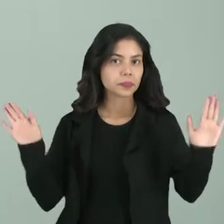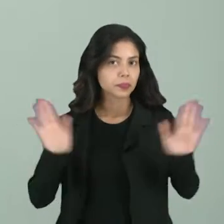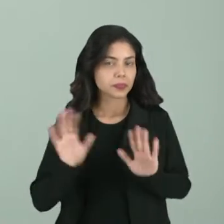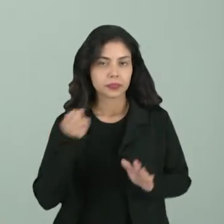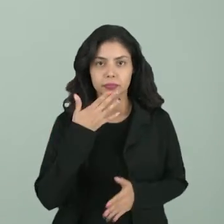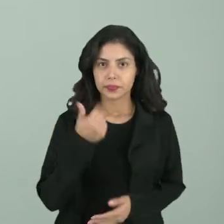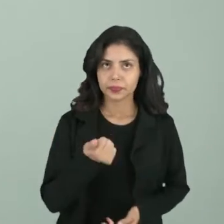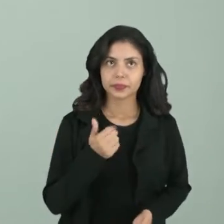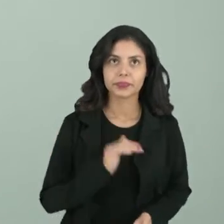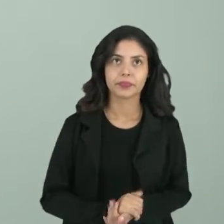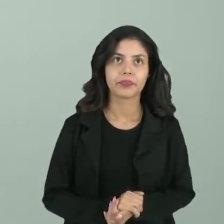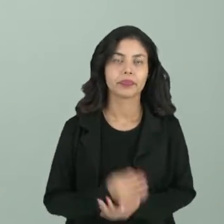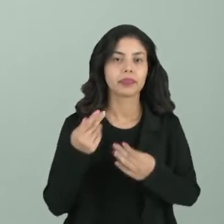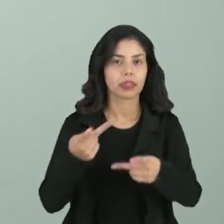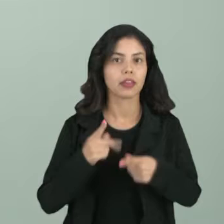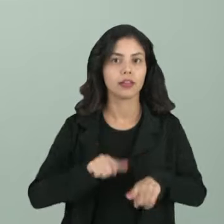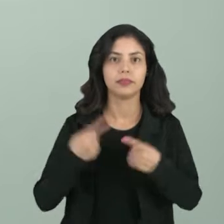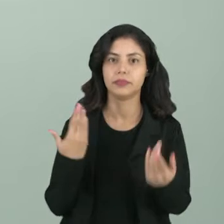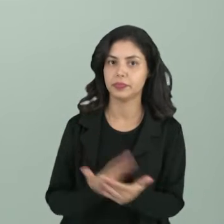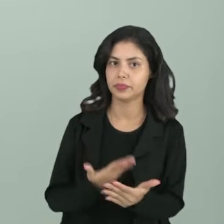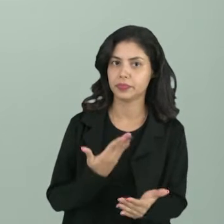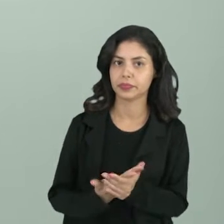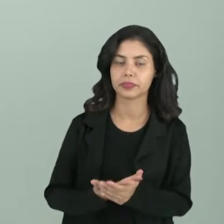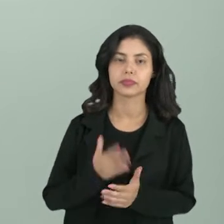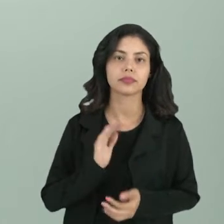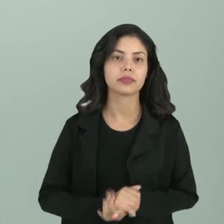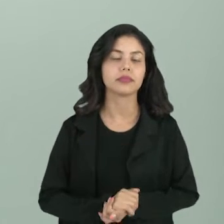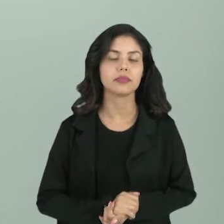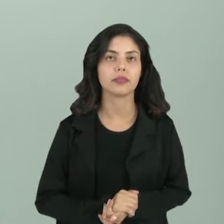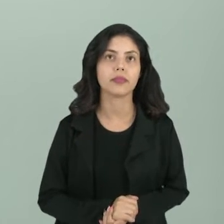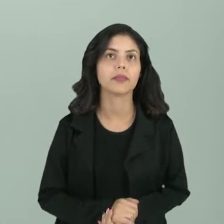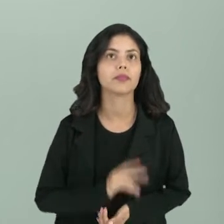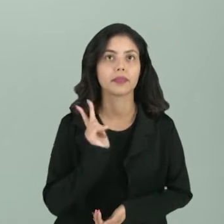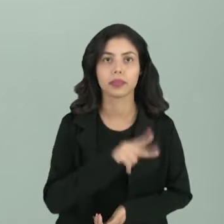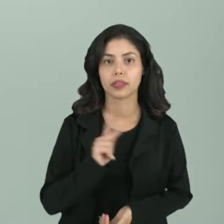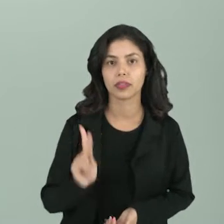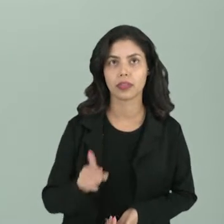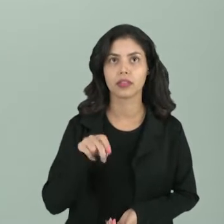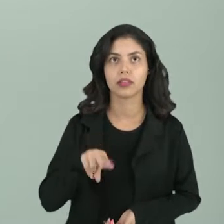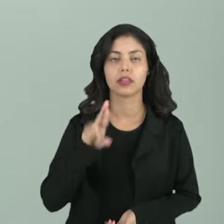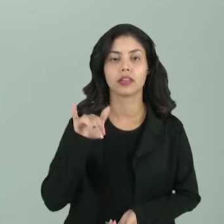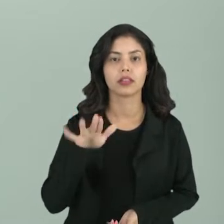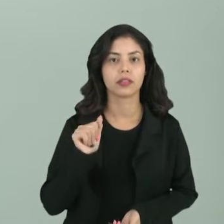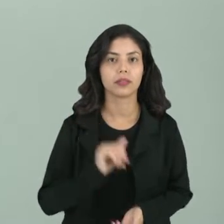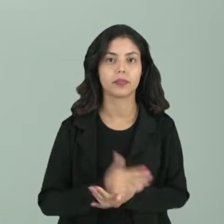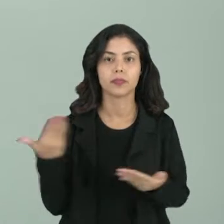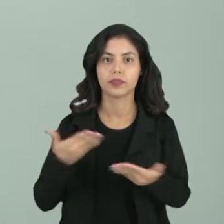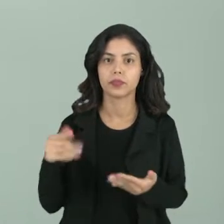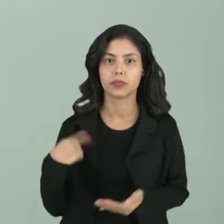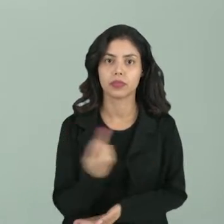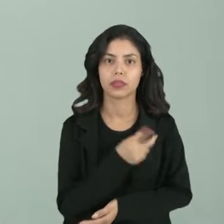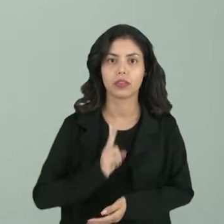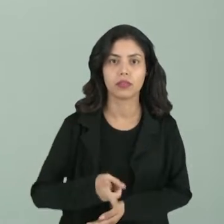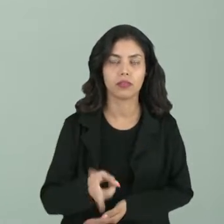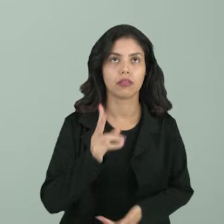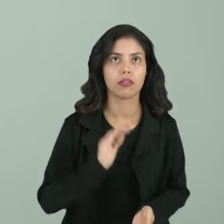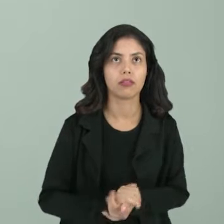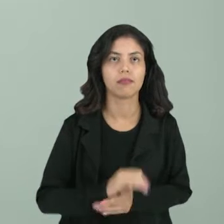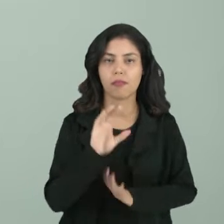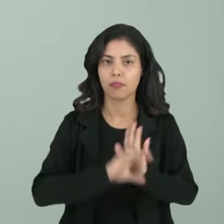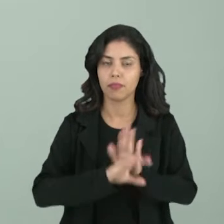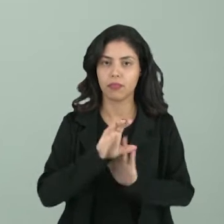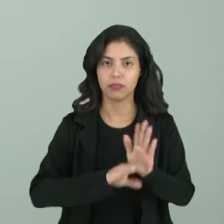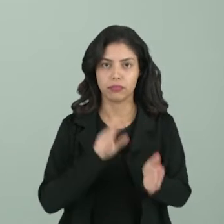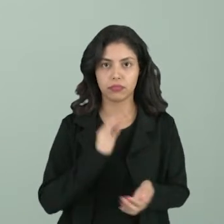Olá, tudo bem? Sejam bem-vindos para mais uma aula. Sou a professora Núbia e hoje a gente vai dar continuidade aos conteúdos